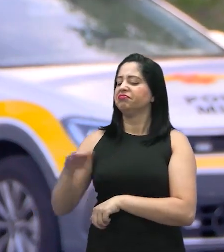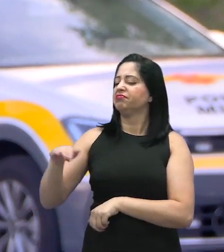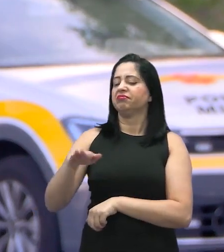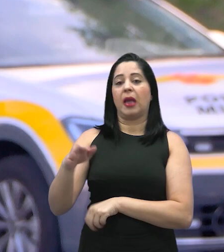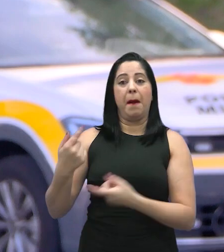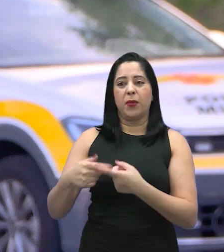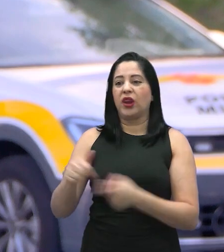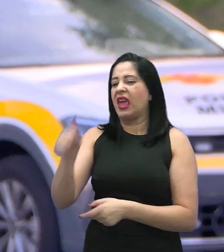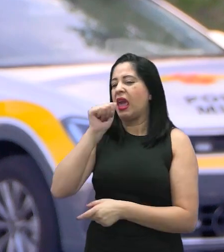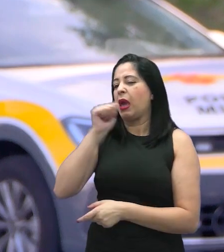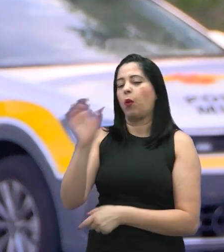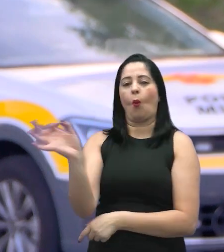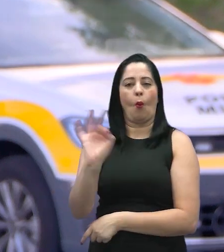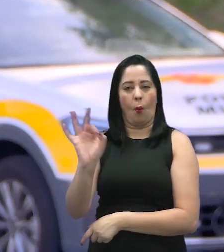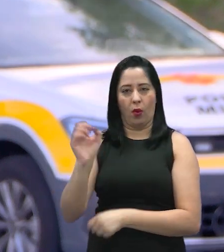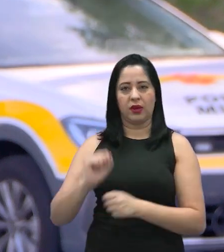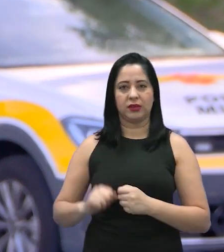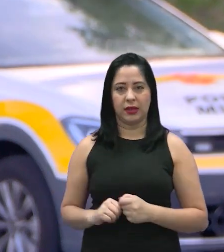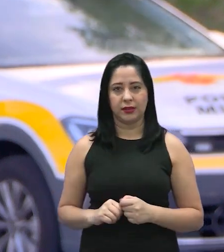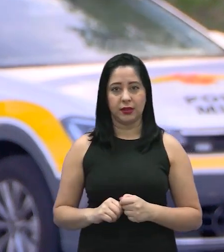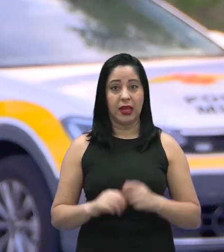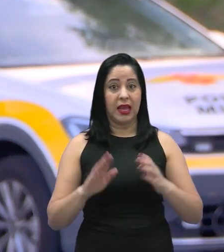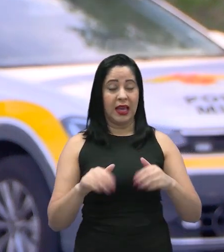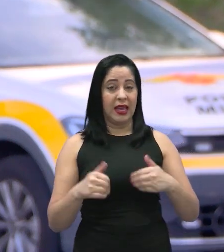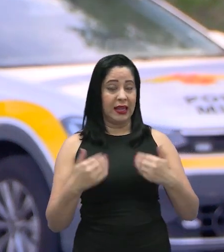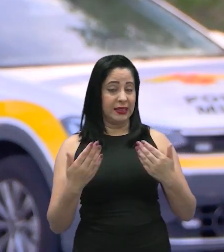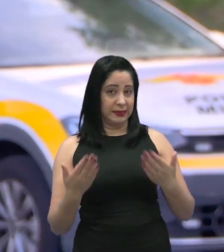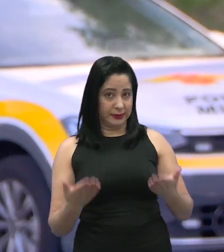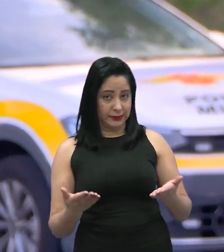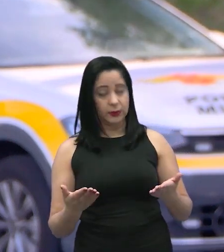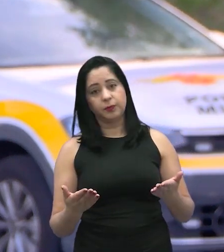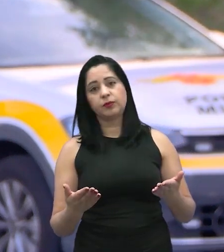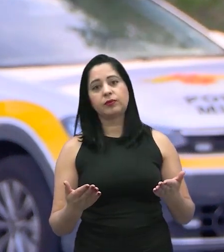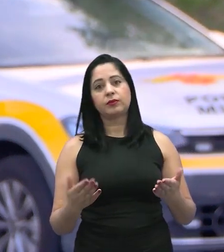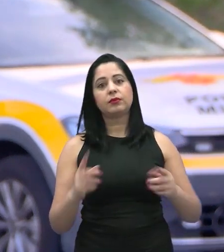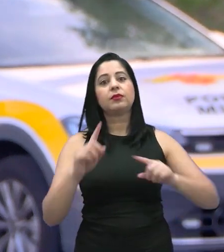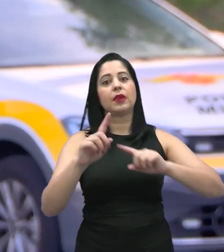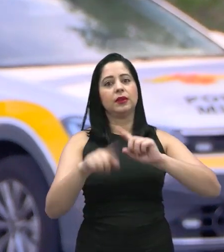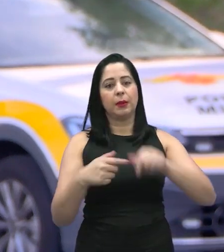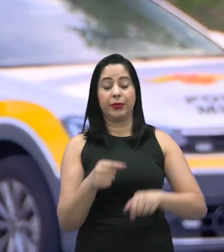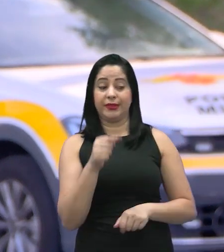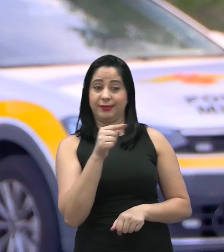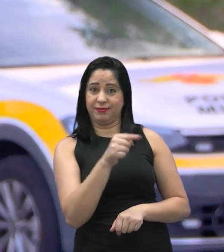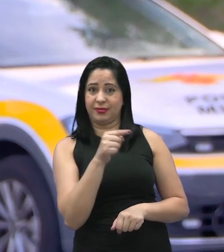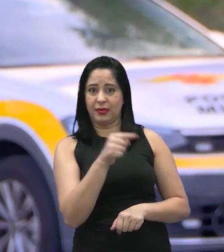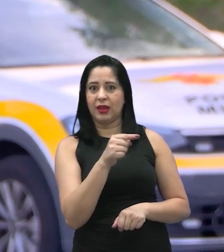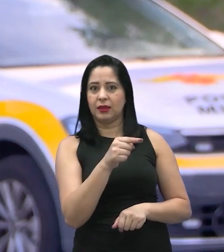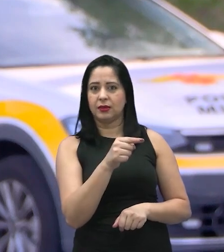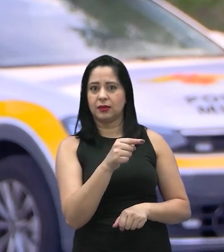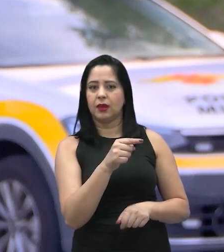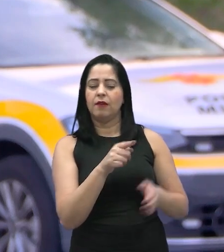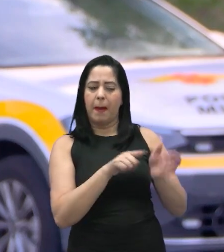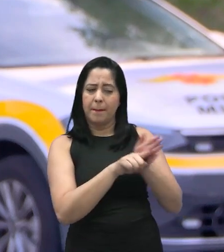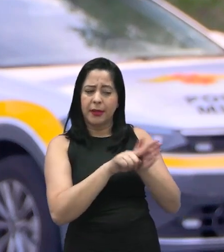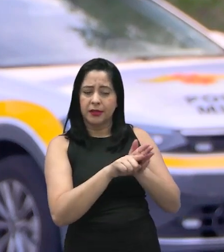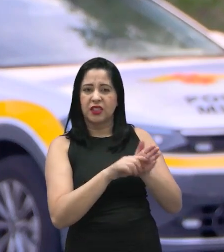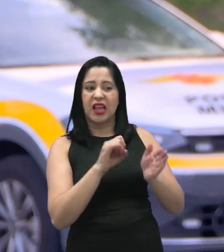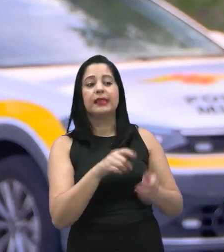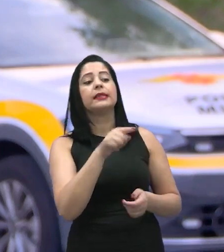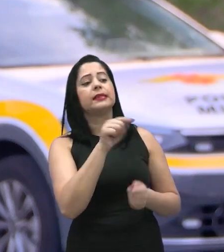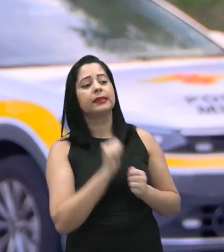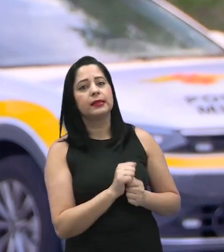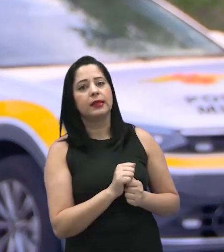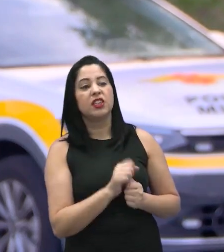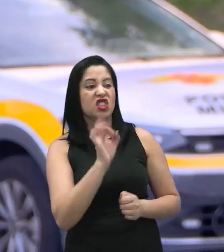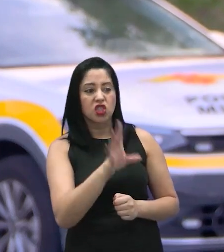o efeito sobre álcool. Após essa separação na triagem, ele é submetido pelo etilômetro ativo. Esse sim vai verificar o quê? Se